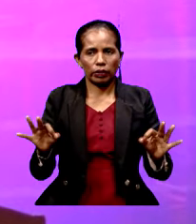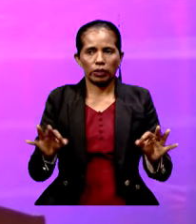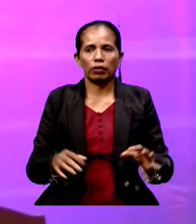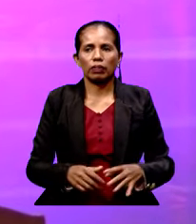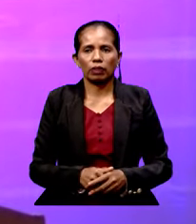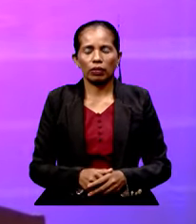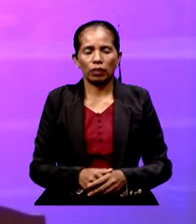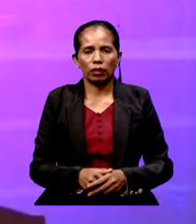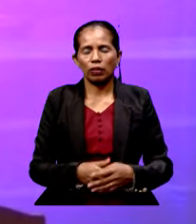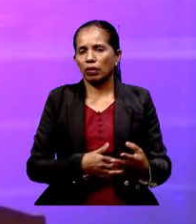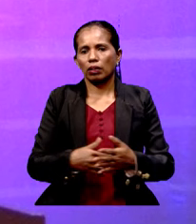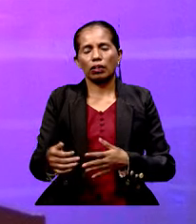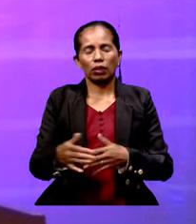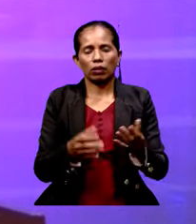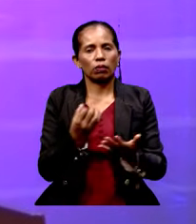arbiro